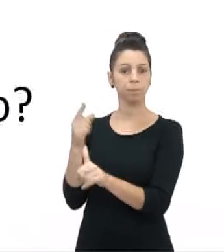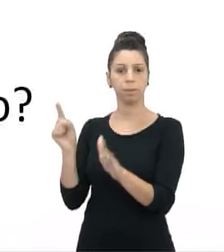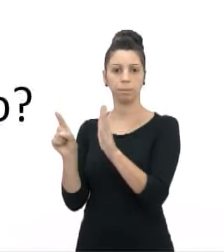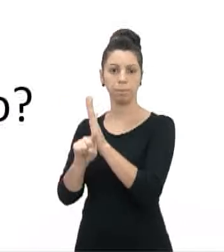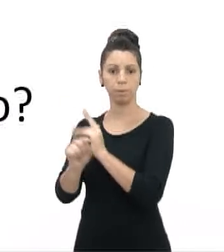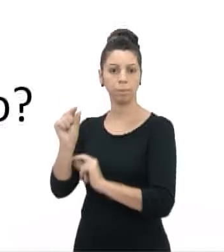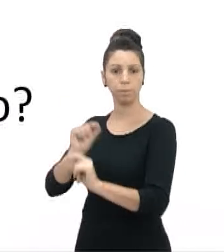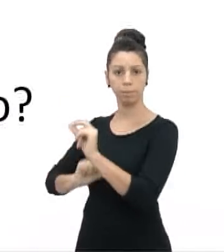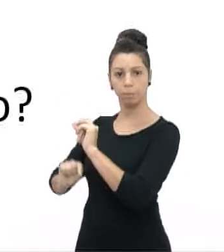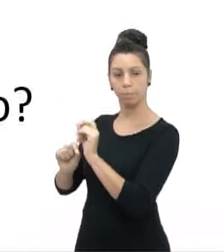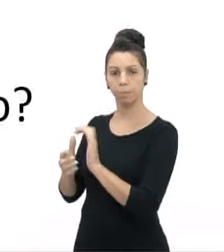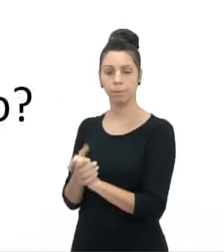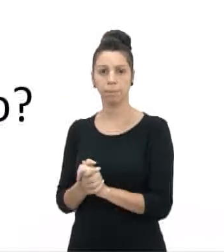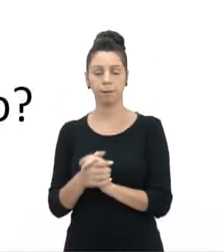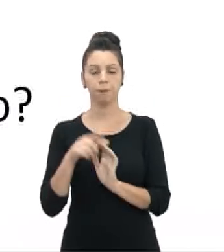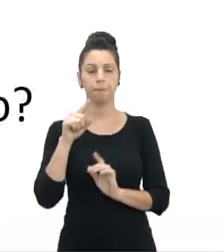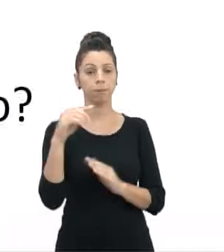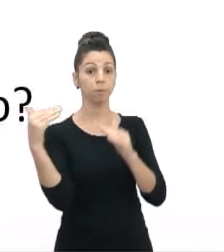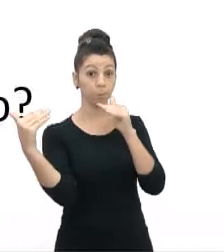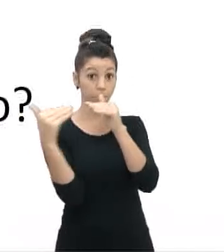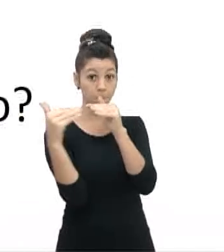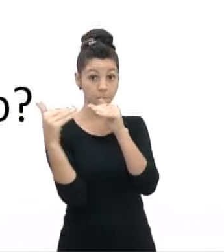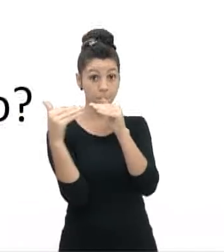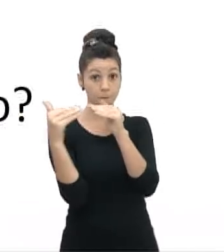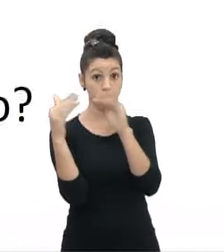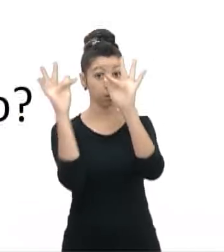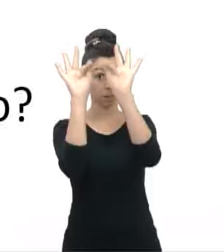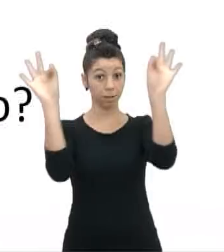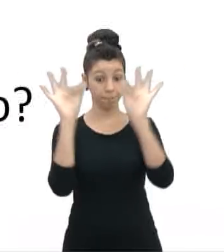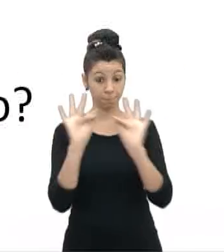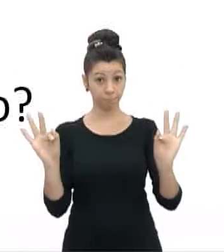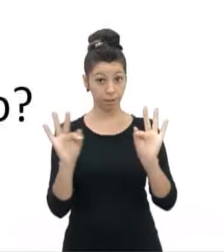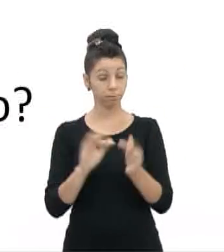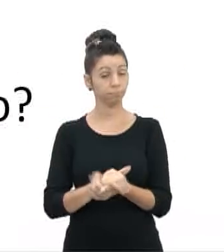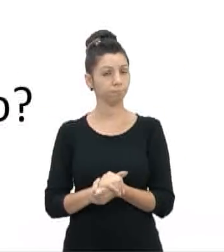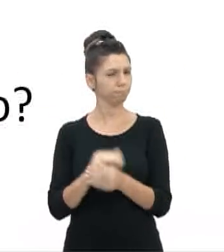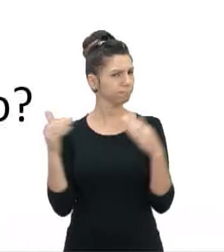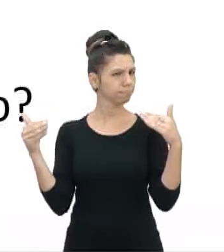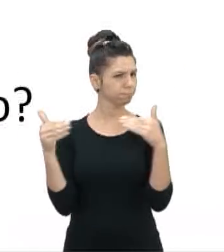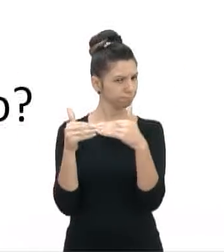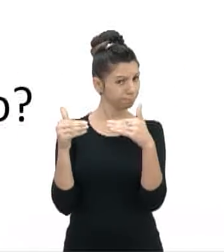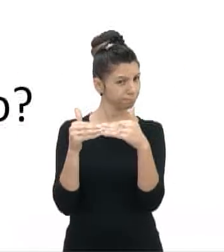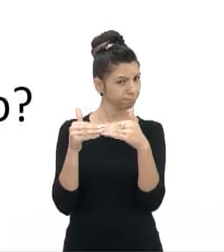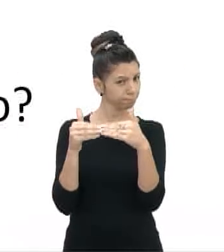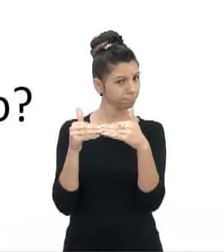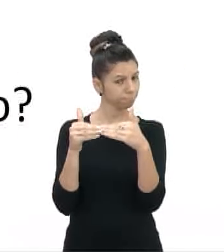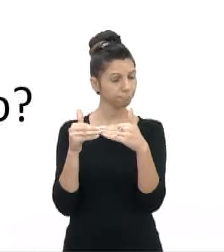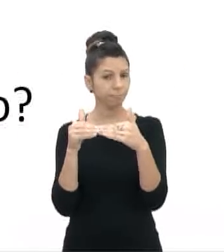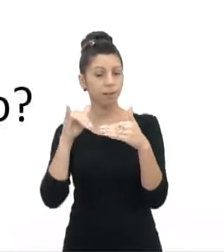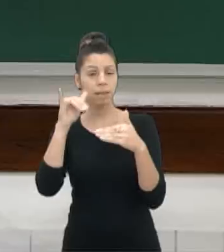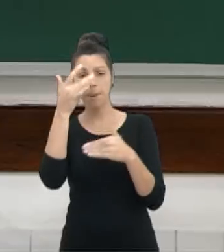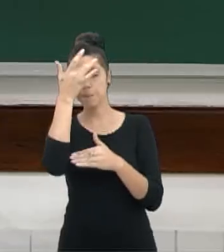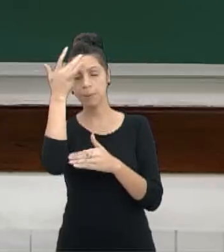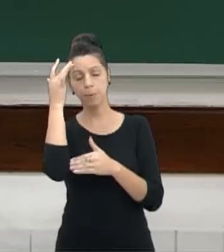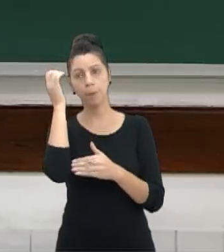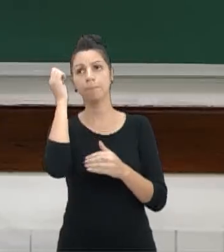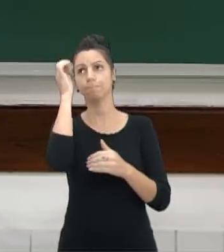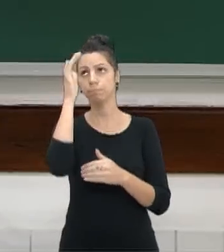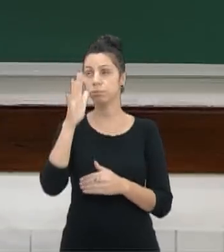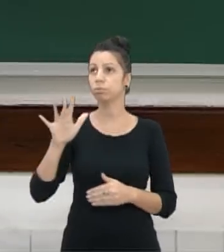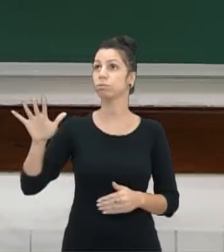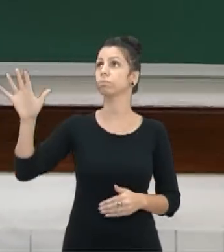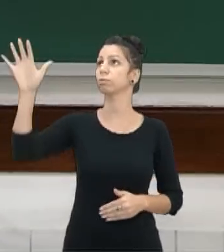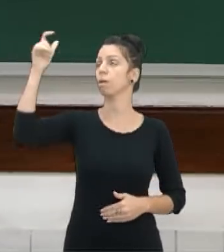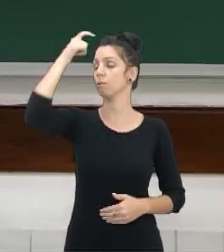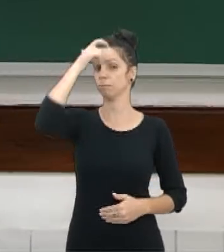professora colocou: você concorda com essas afirmações? Você concorda que o que a pessoa pensa de